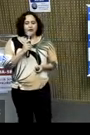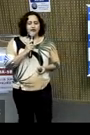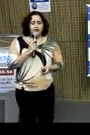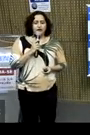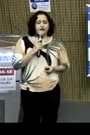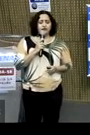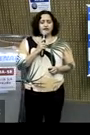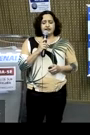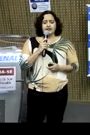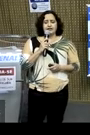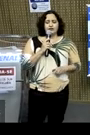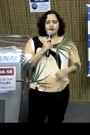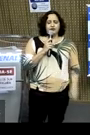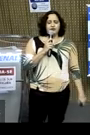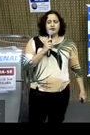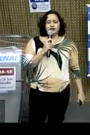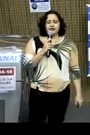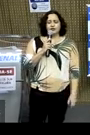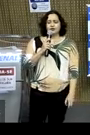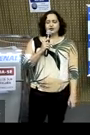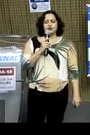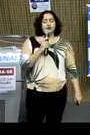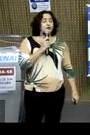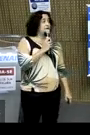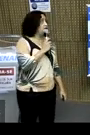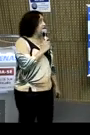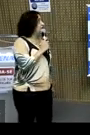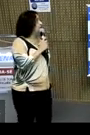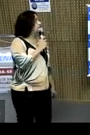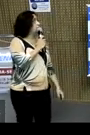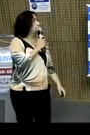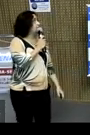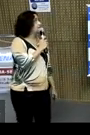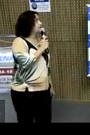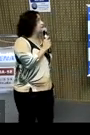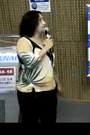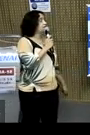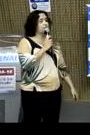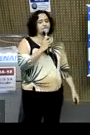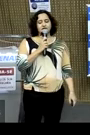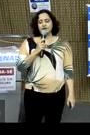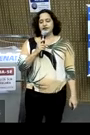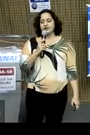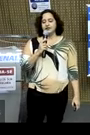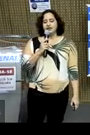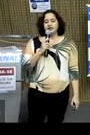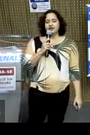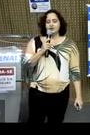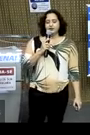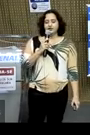O balanço da ouvidoria. Nós tivemos uma taxa positiva em 2020 de 21% e no primeiro